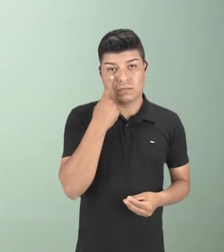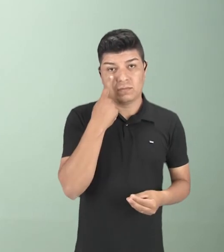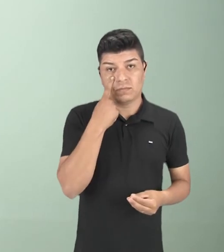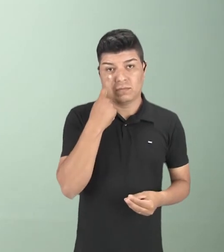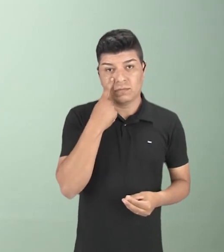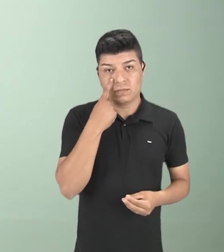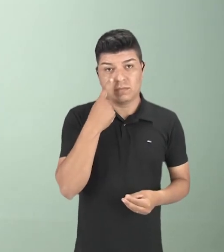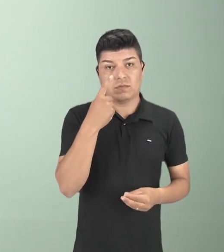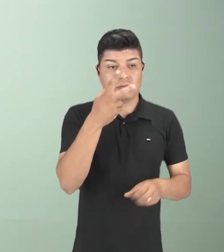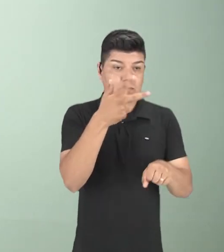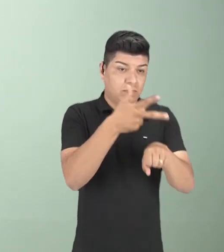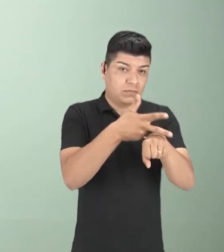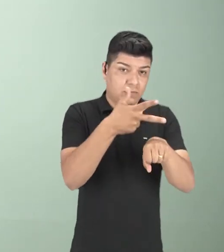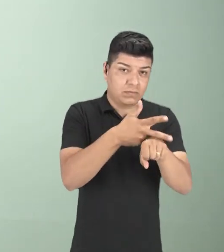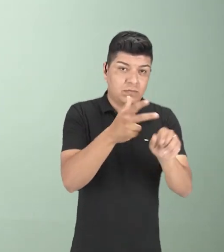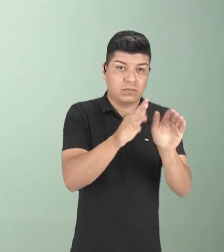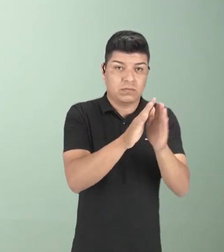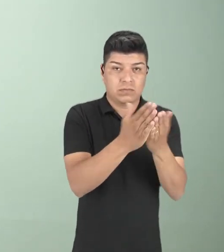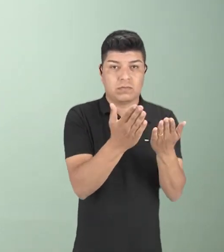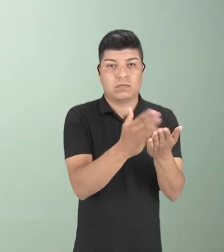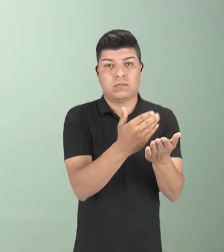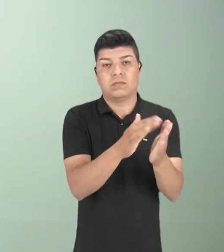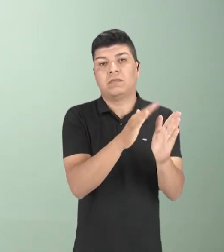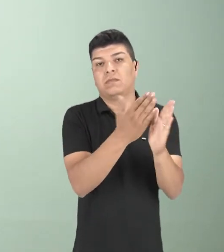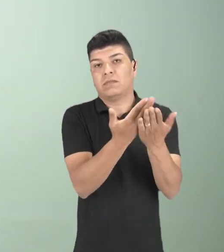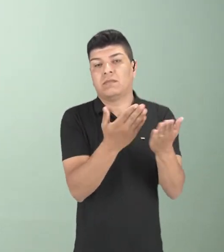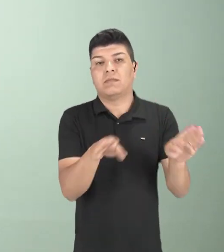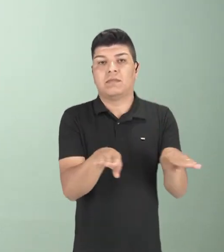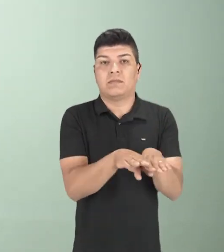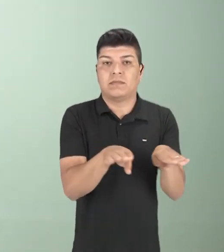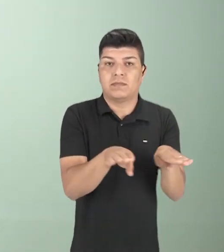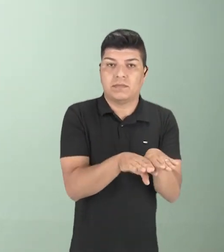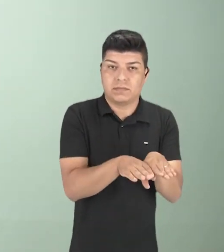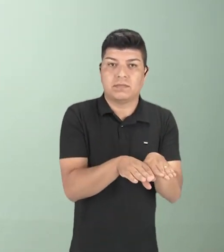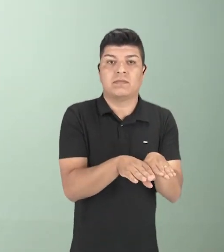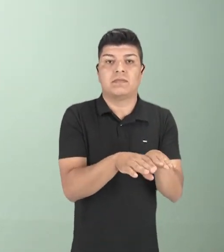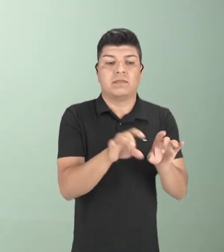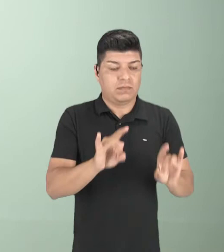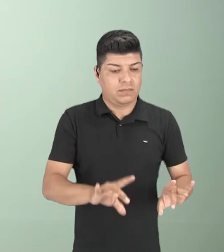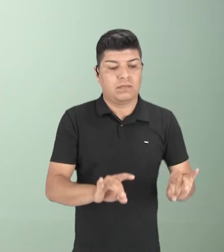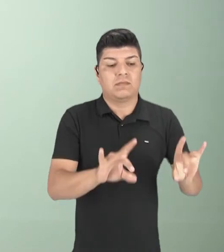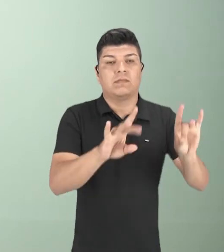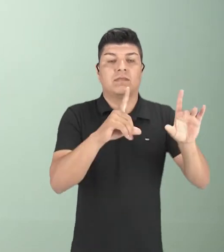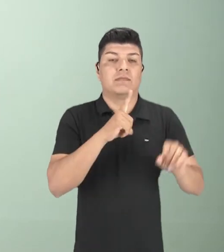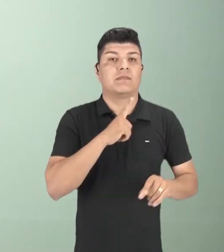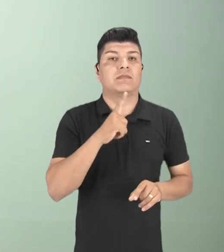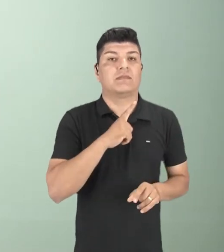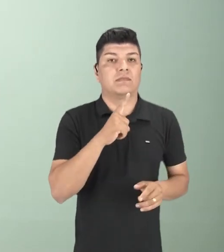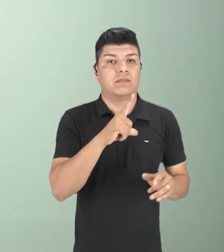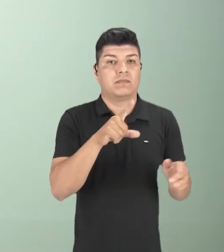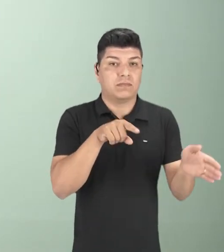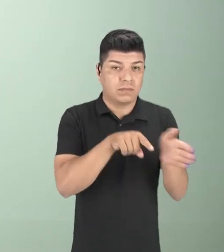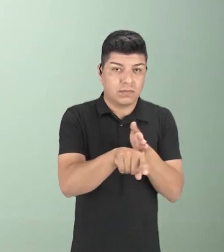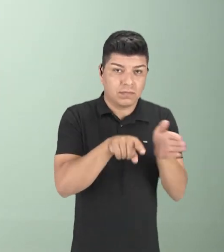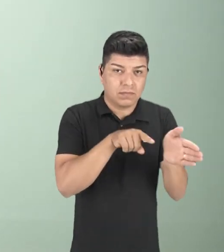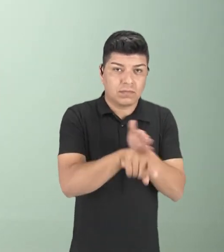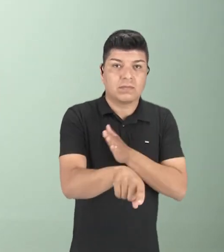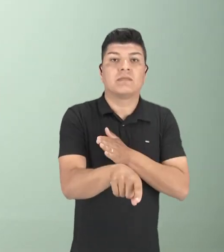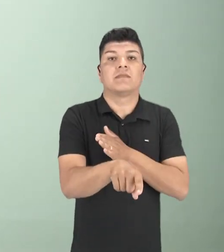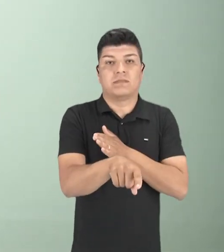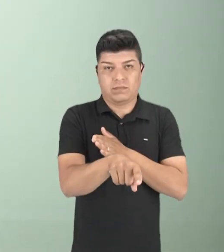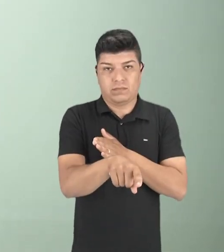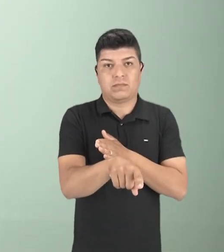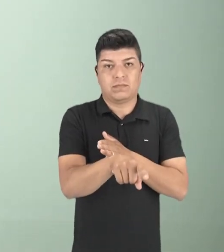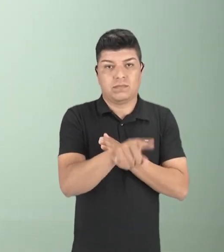em vídeos, nos livros, nos seus cadernos, tenham esse detalhe dessas questões das regrinhas para